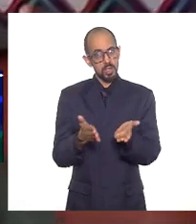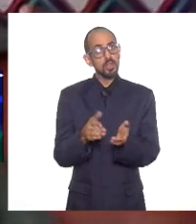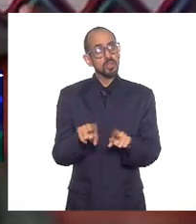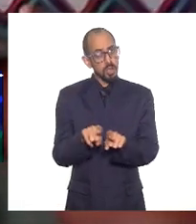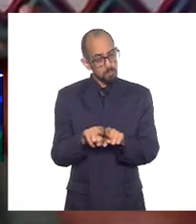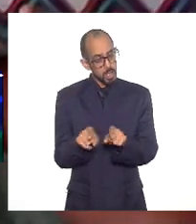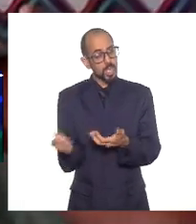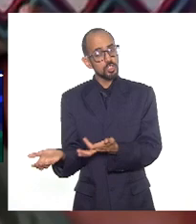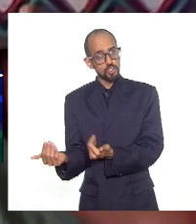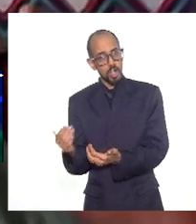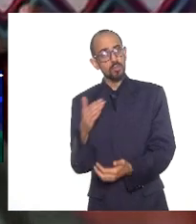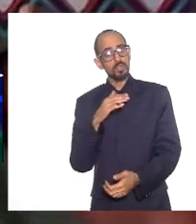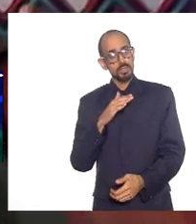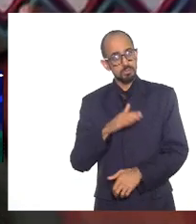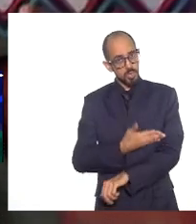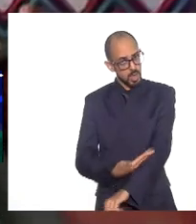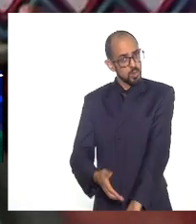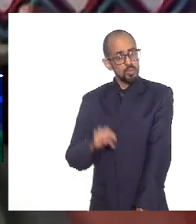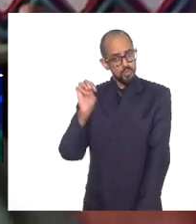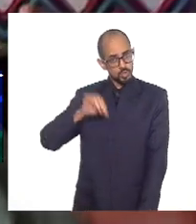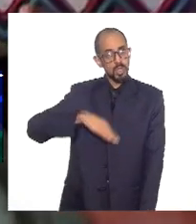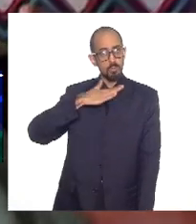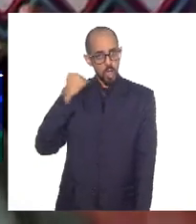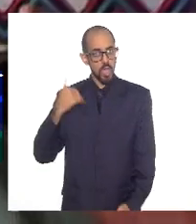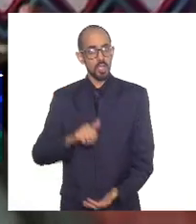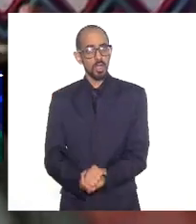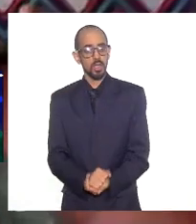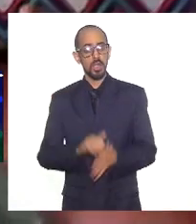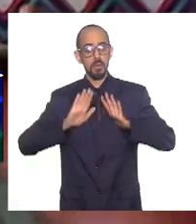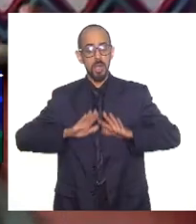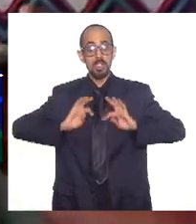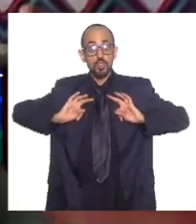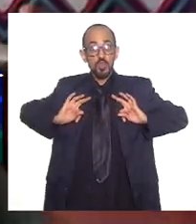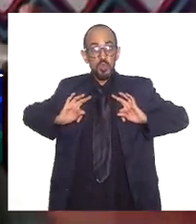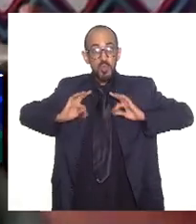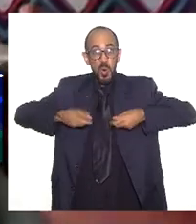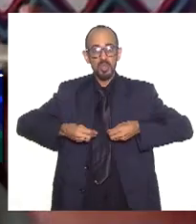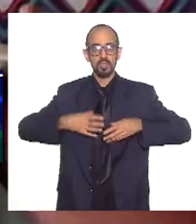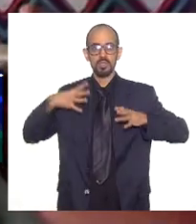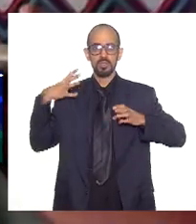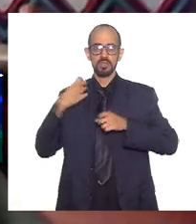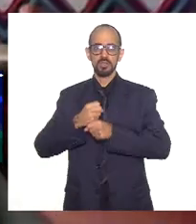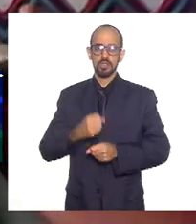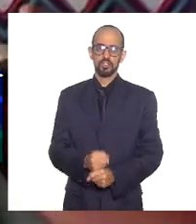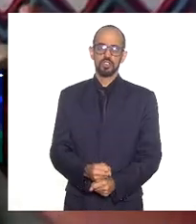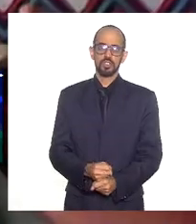morrem, sim, mas todas as estatísticas